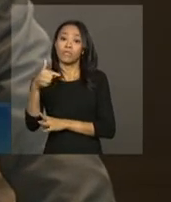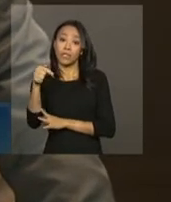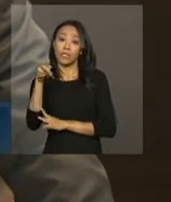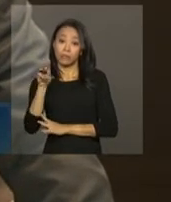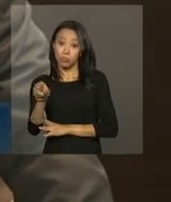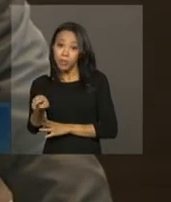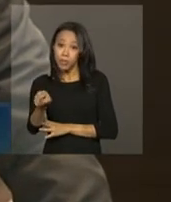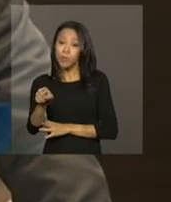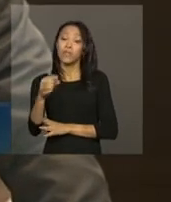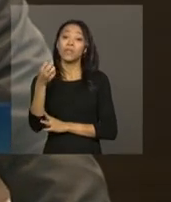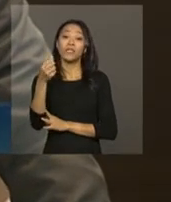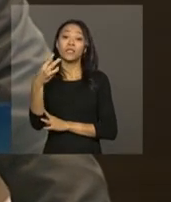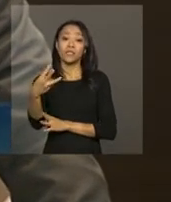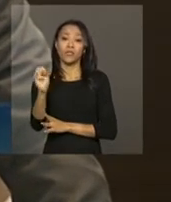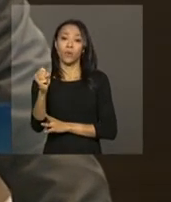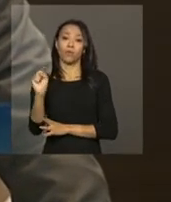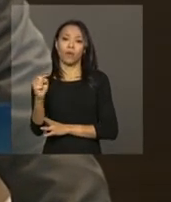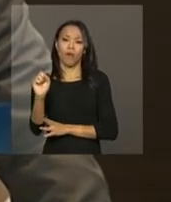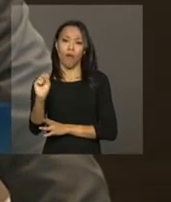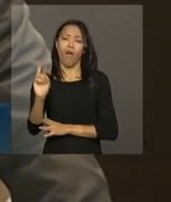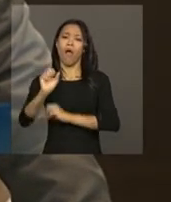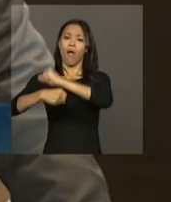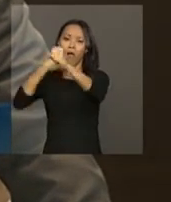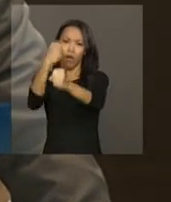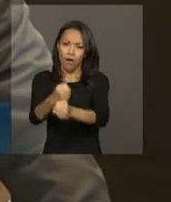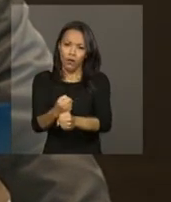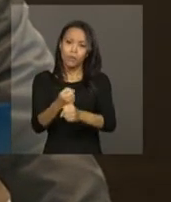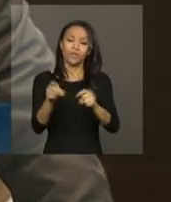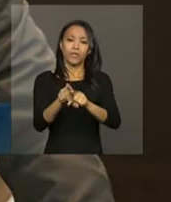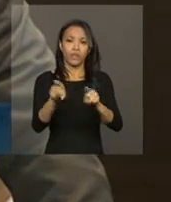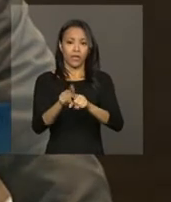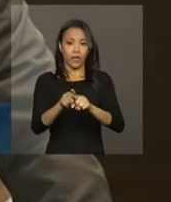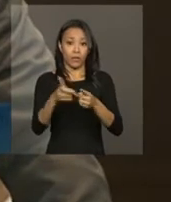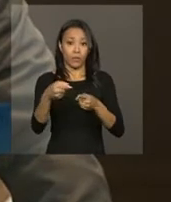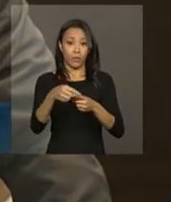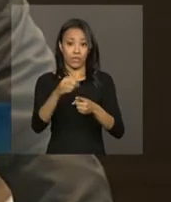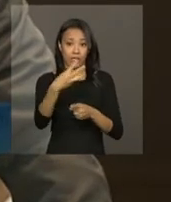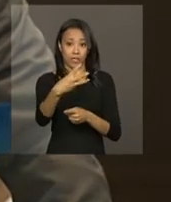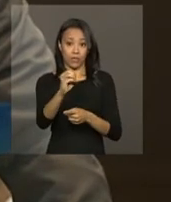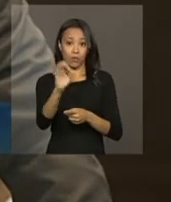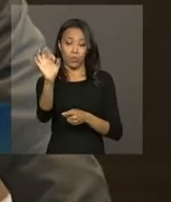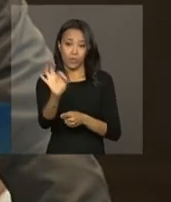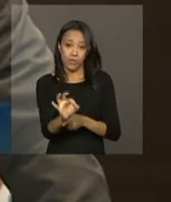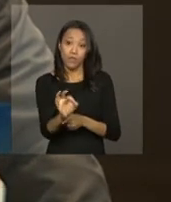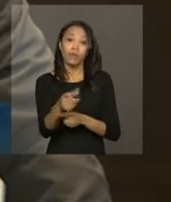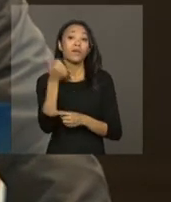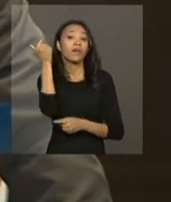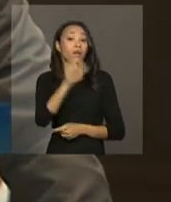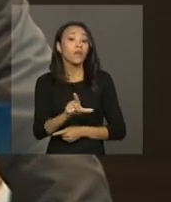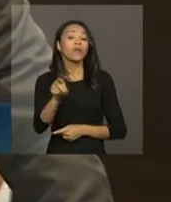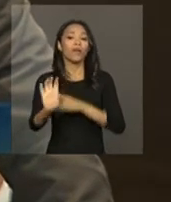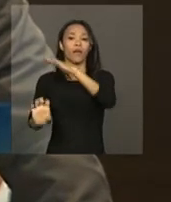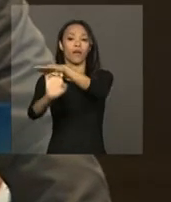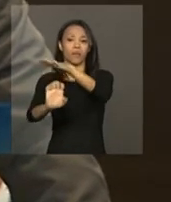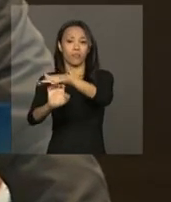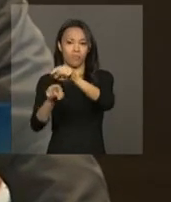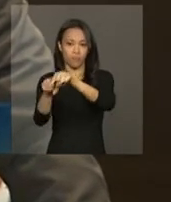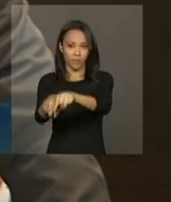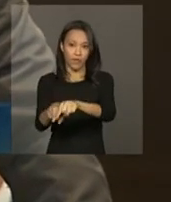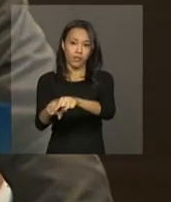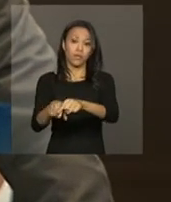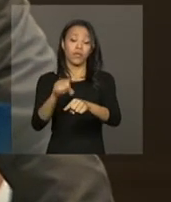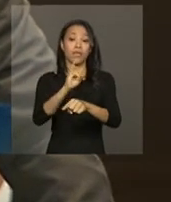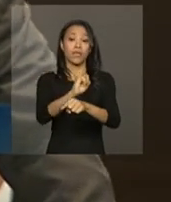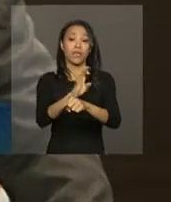647.3 ano representando um desagio de 38% tendo como vencedora proponente consórcio ie